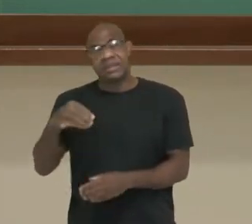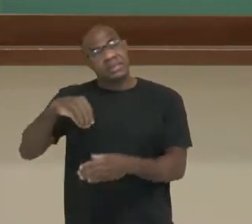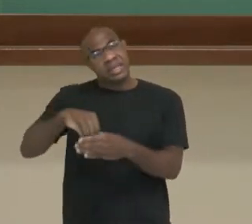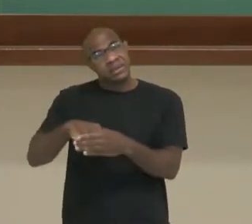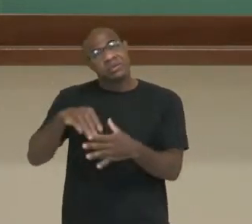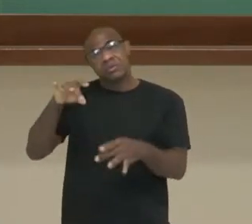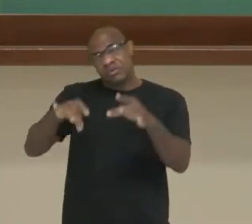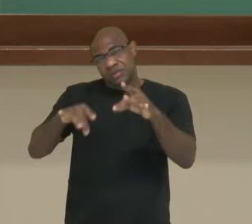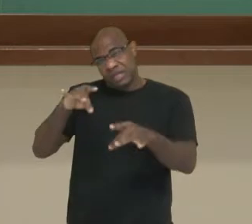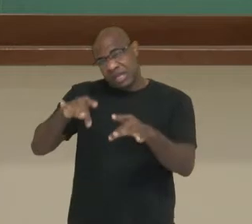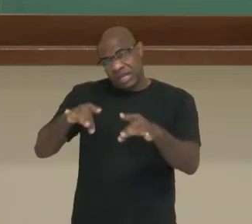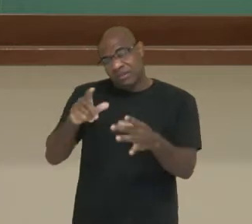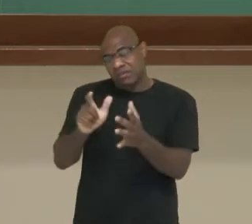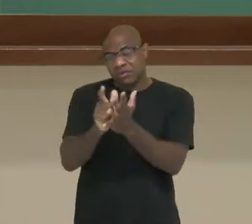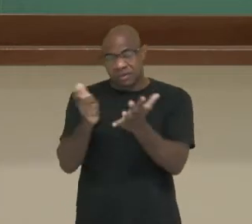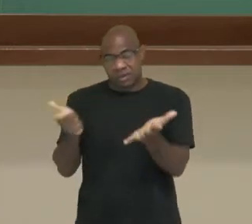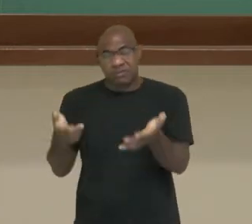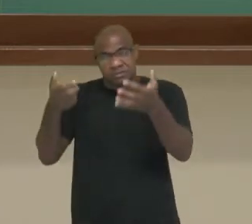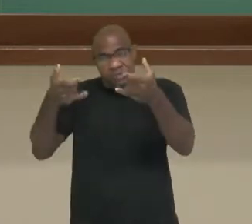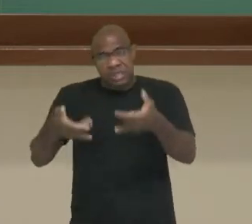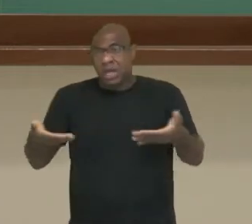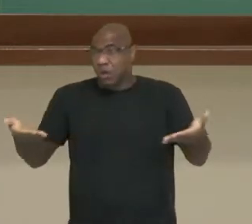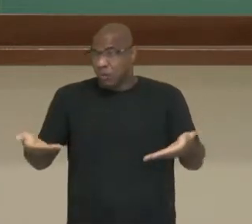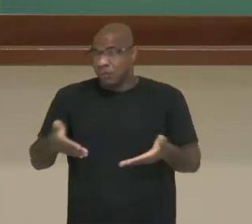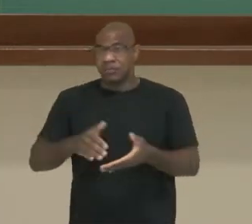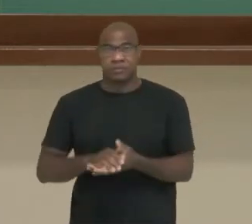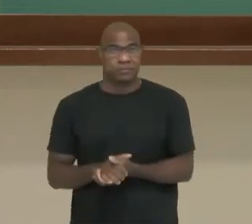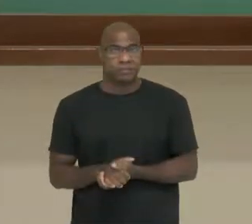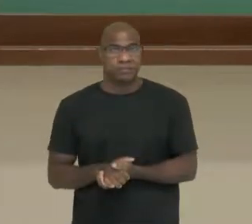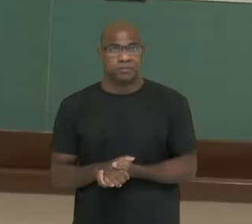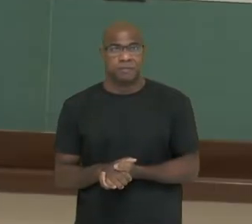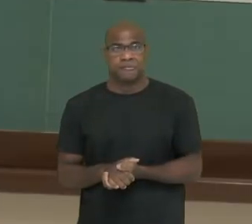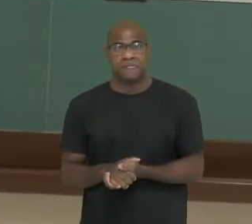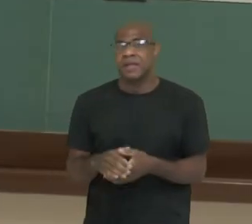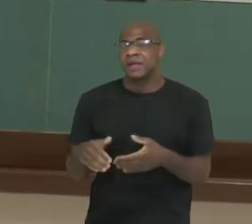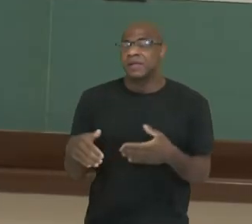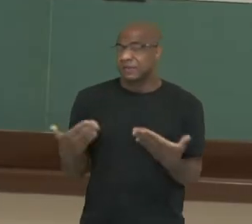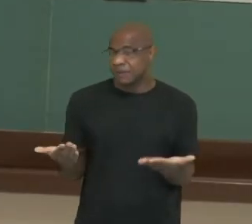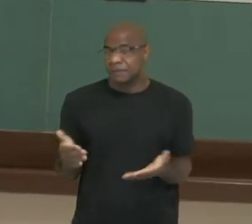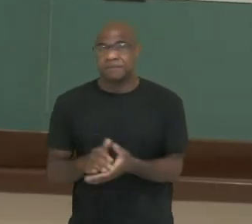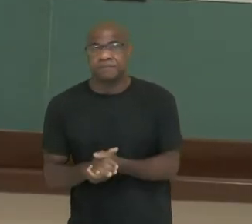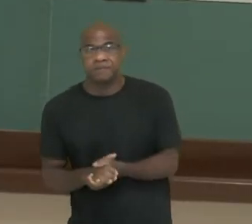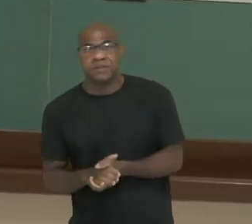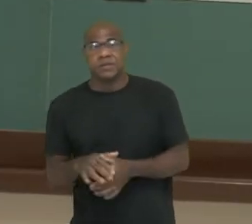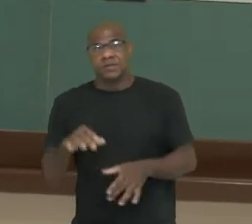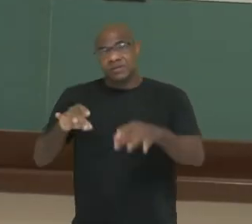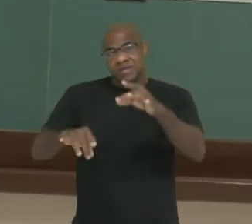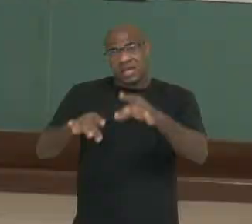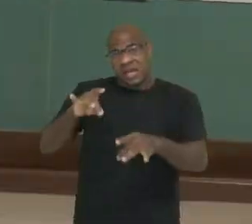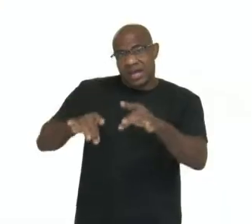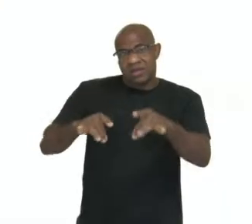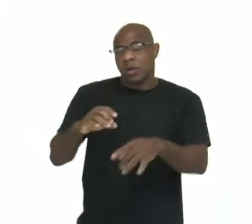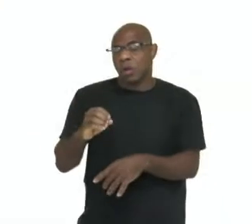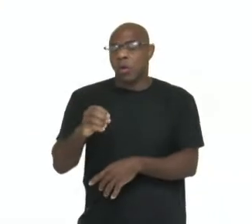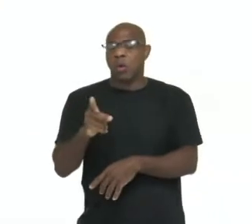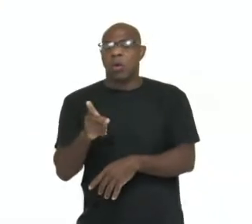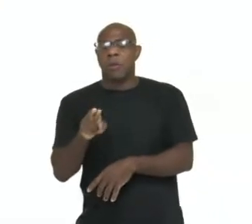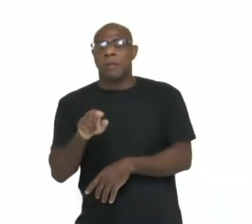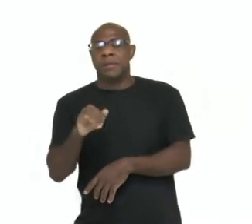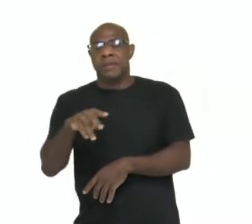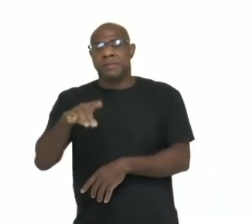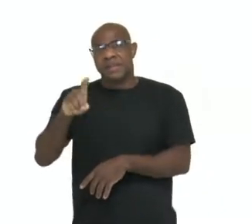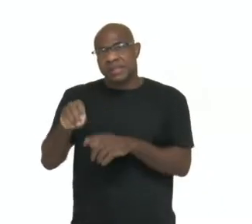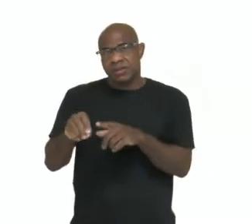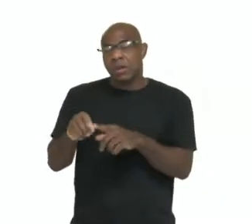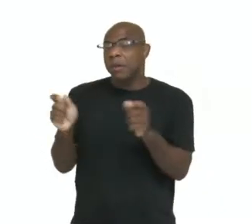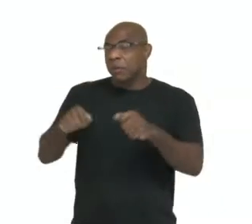vamos falar um pouquinho delas nessa aula hoje. Então, teatro do oprimido, né? O teatro pode nos ajudar a perceber